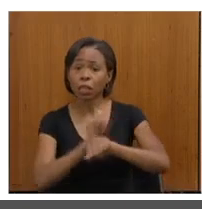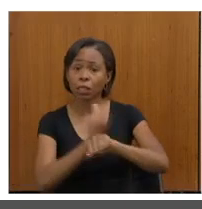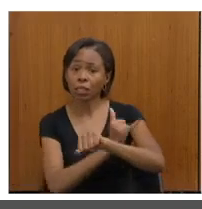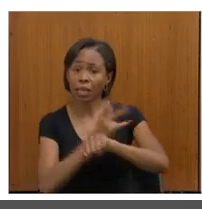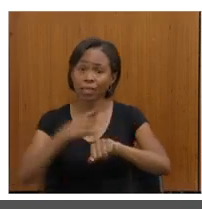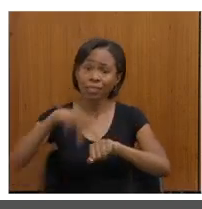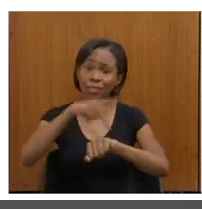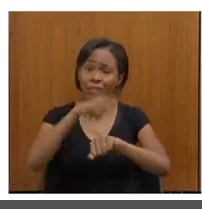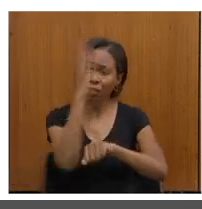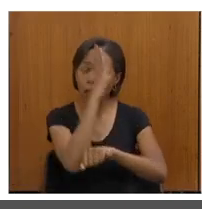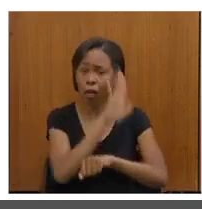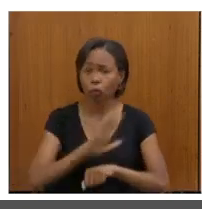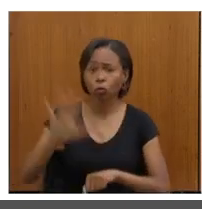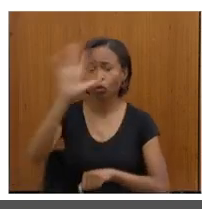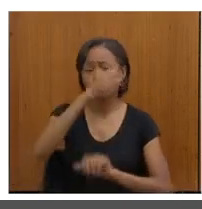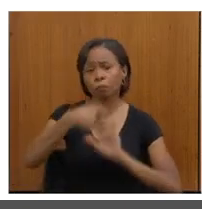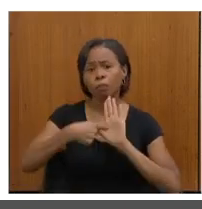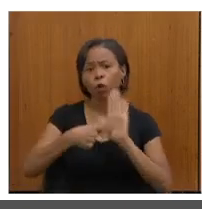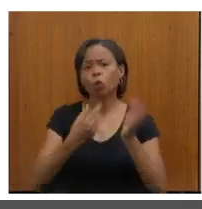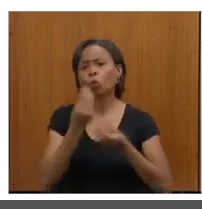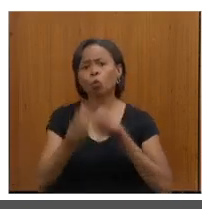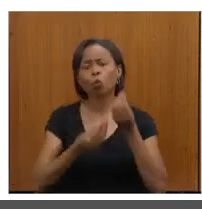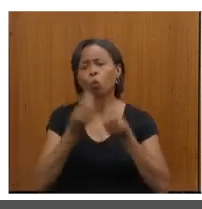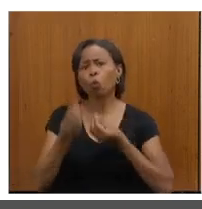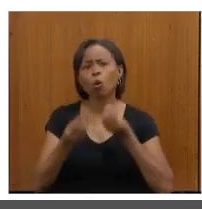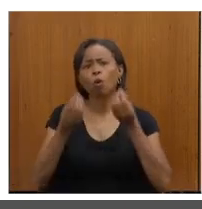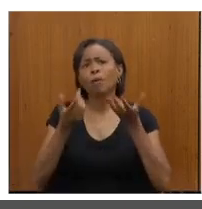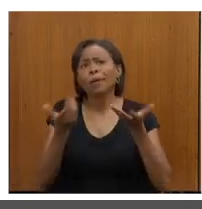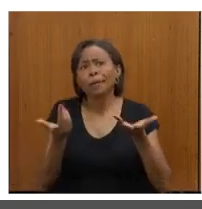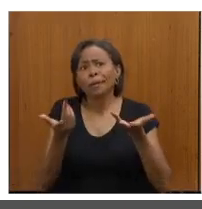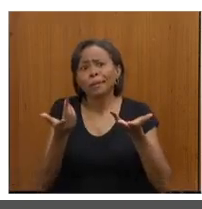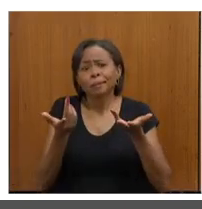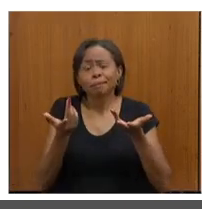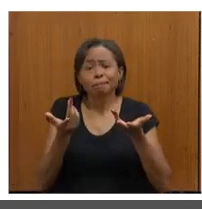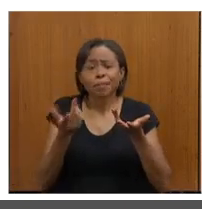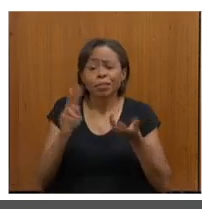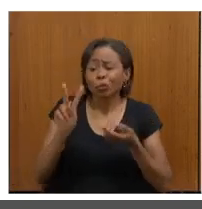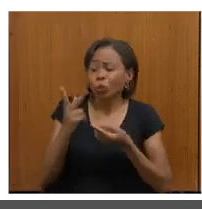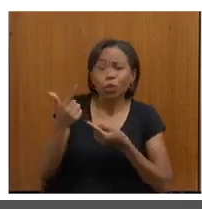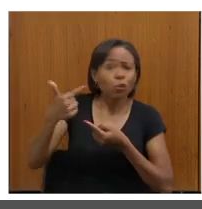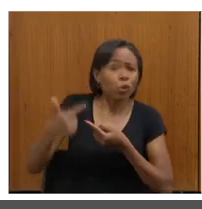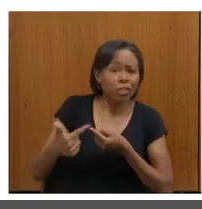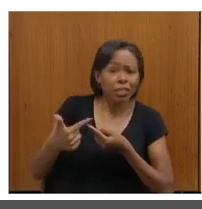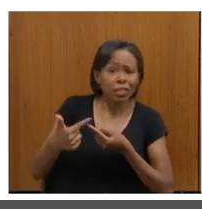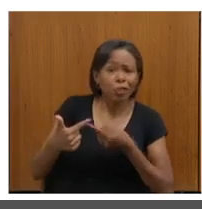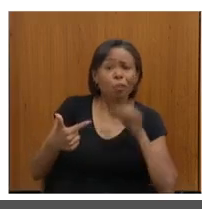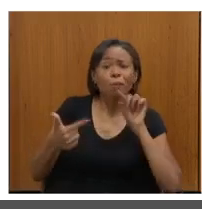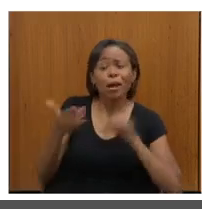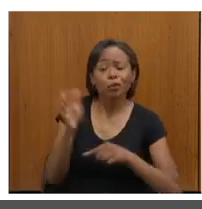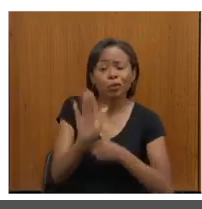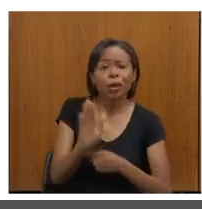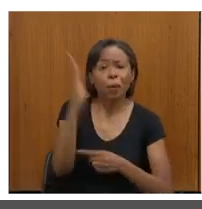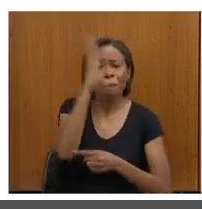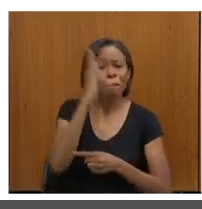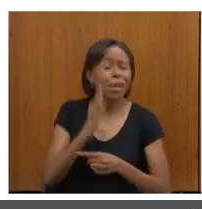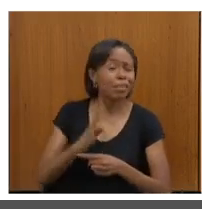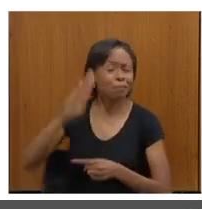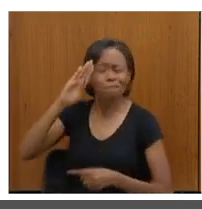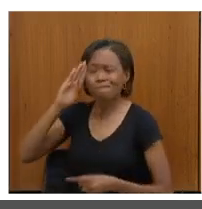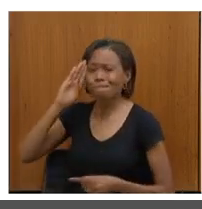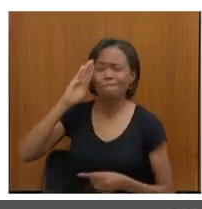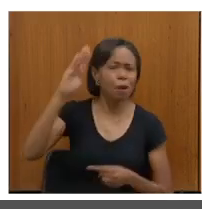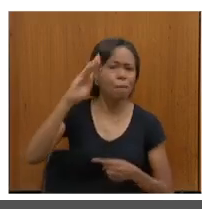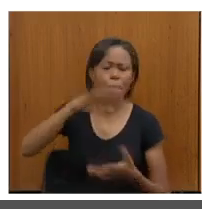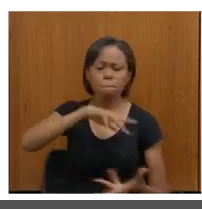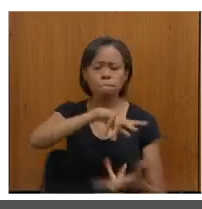como nós vamos abordar a questão de hidrogênio nos próximos anos visando a tornar o Brasil uma potência mundial nesta tecnologia